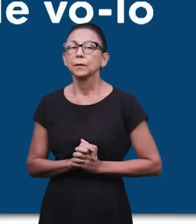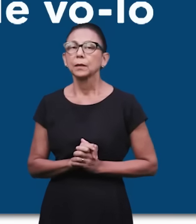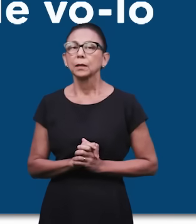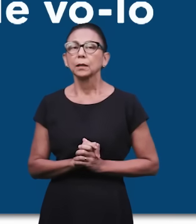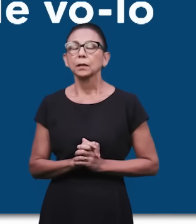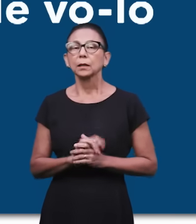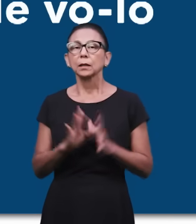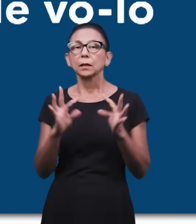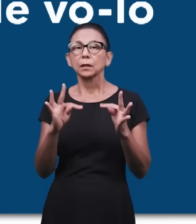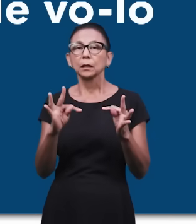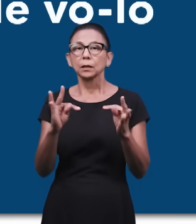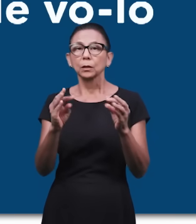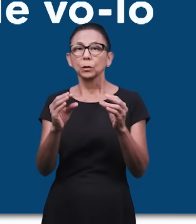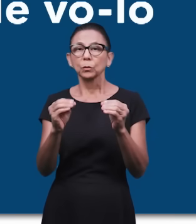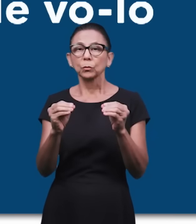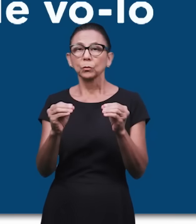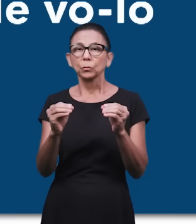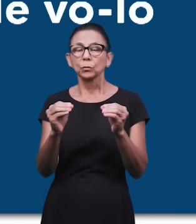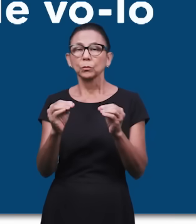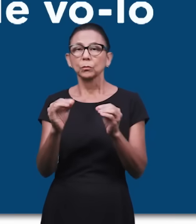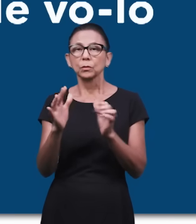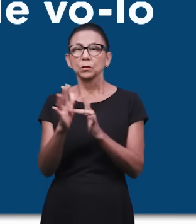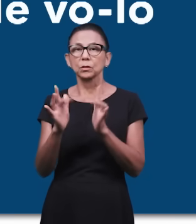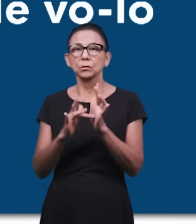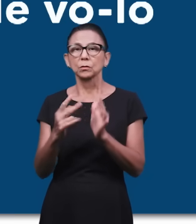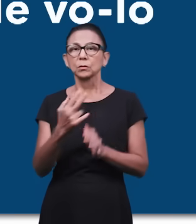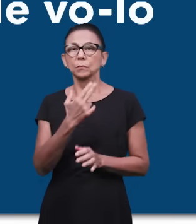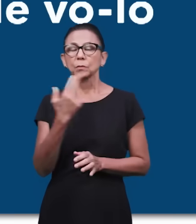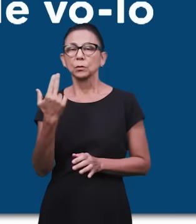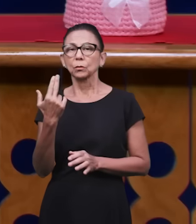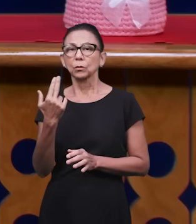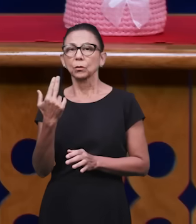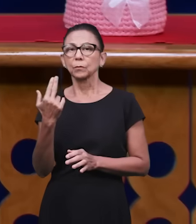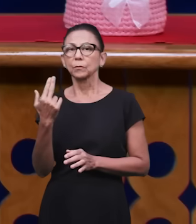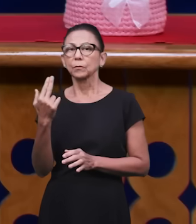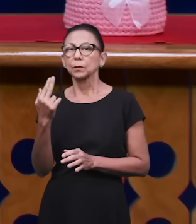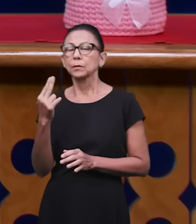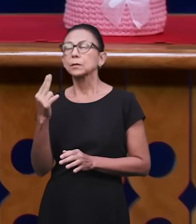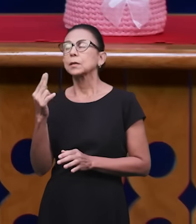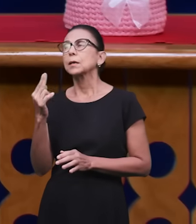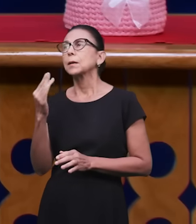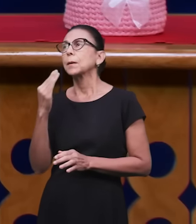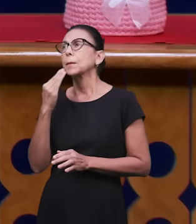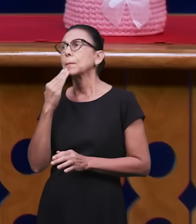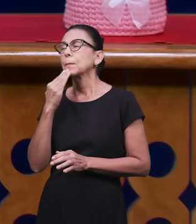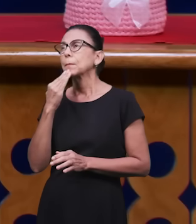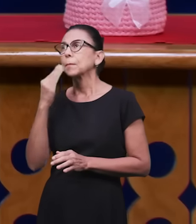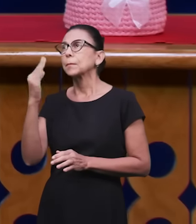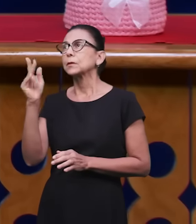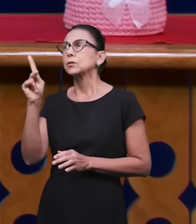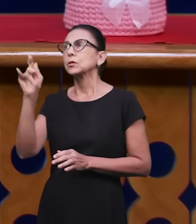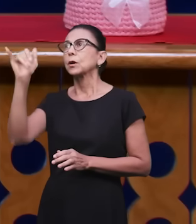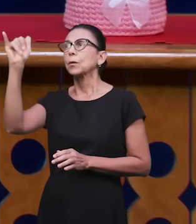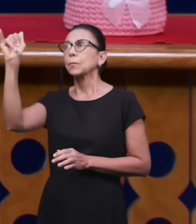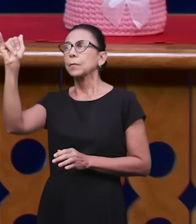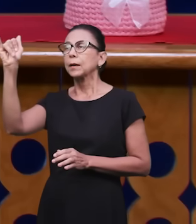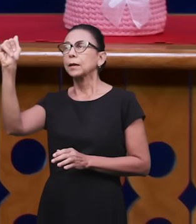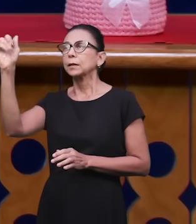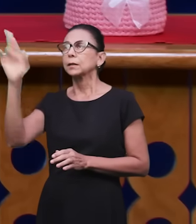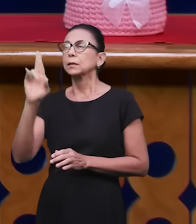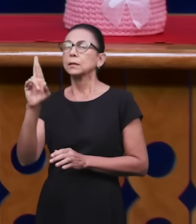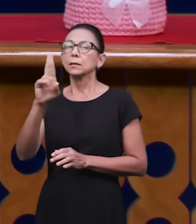perdides ao Pai, Ele vô-lo conceda. Muito bem. Então nós somos levados a isso. Pedir ao Pai, pedir